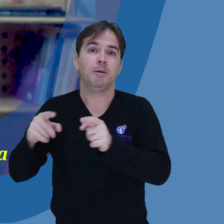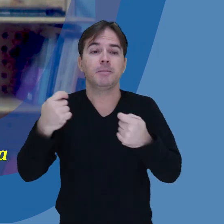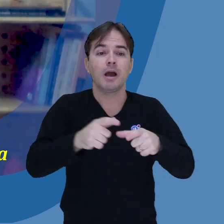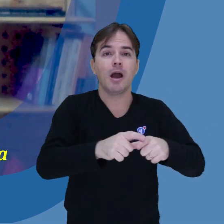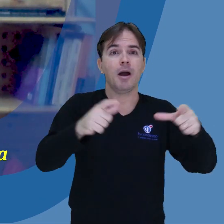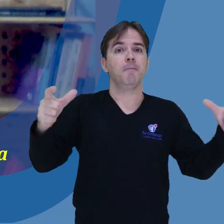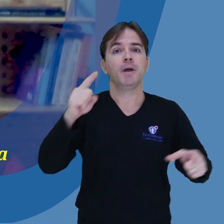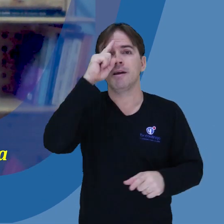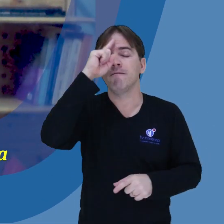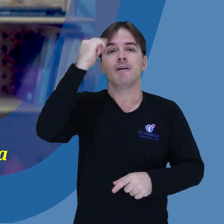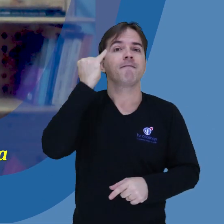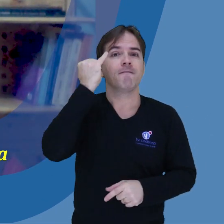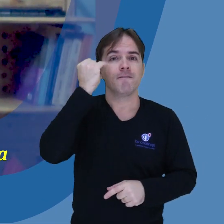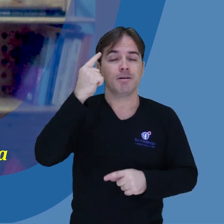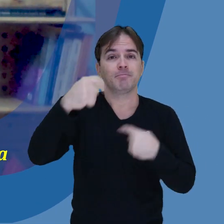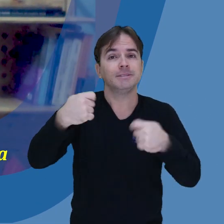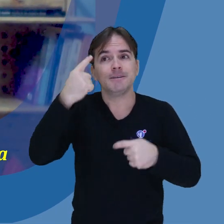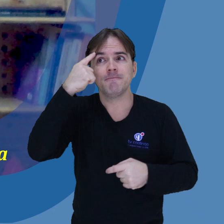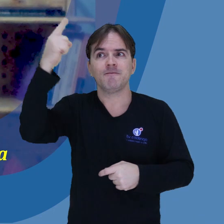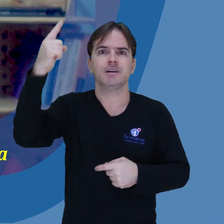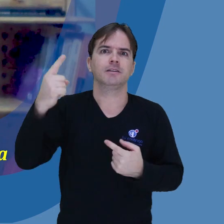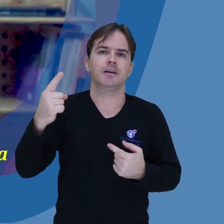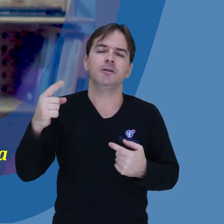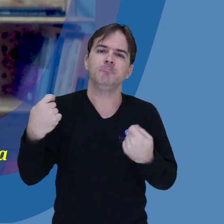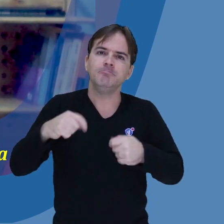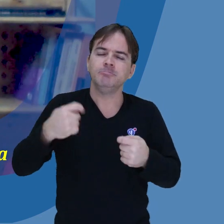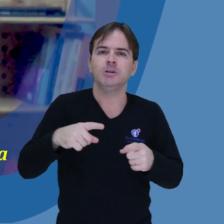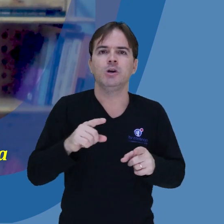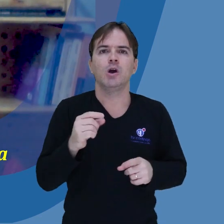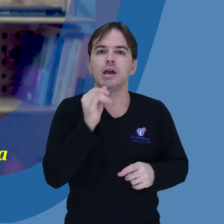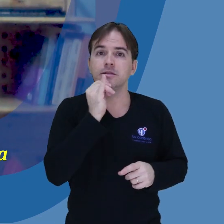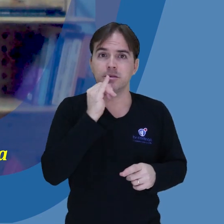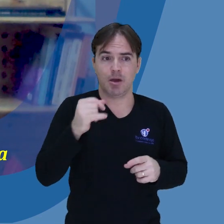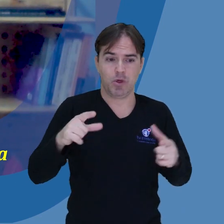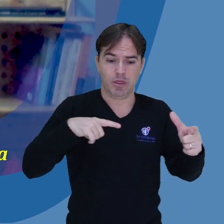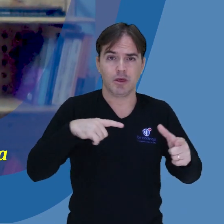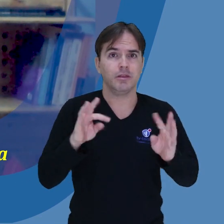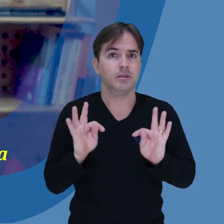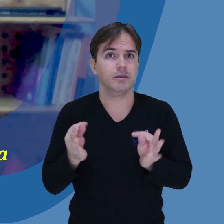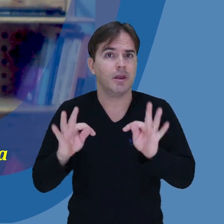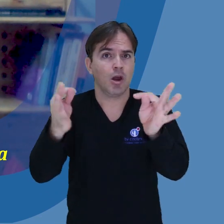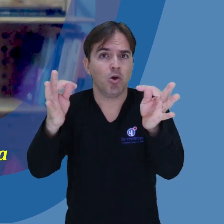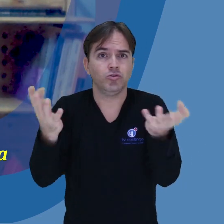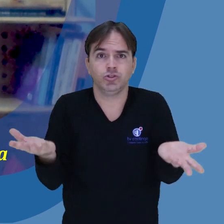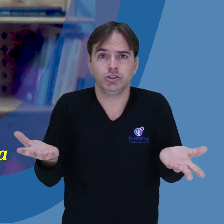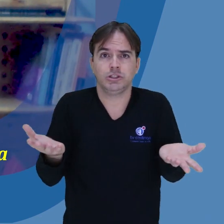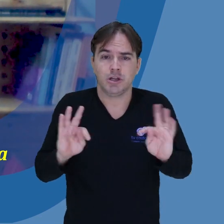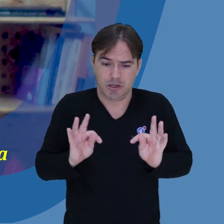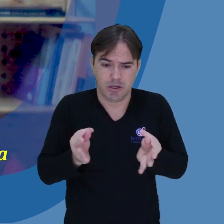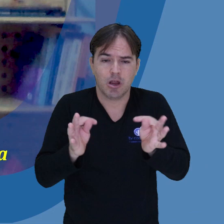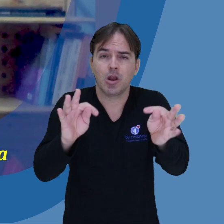ampliar, inventar outras formas de cuidado, inclusive com o respaldo da tecnologia,